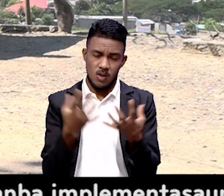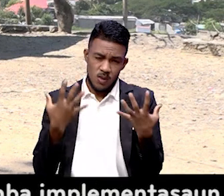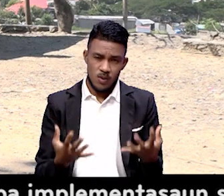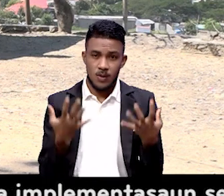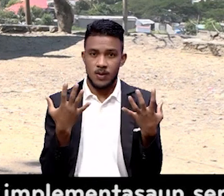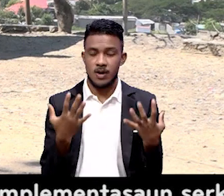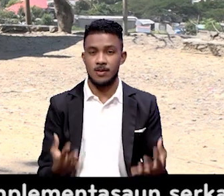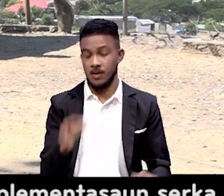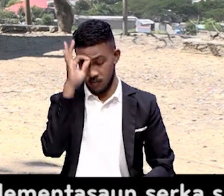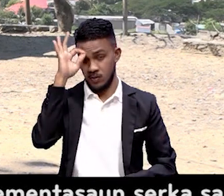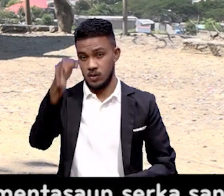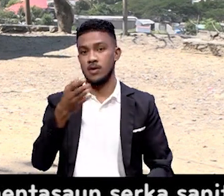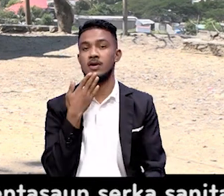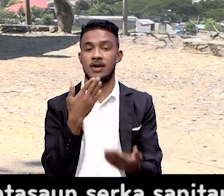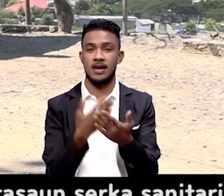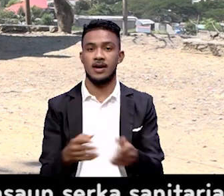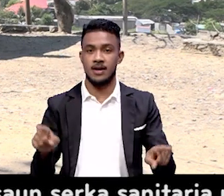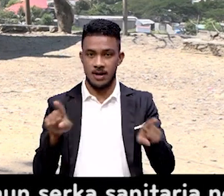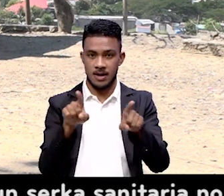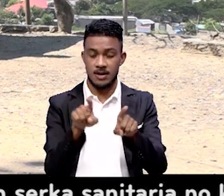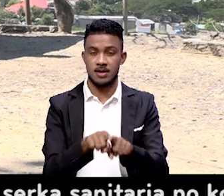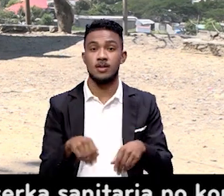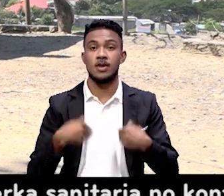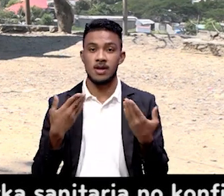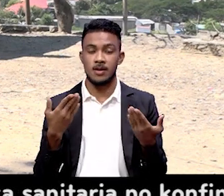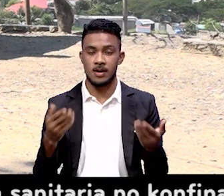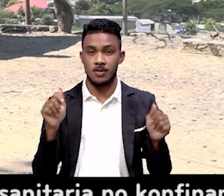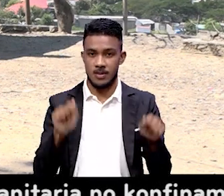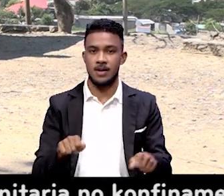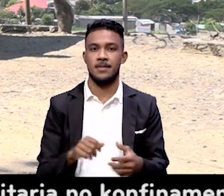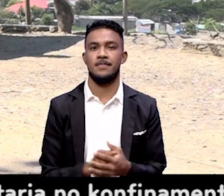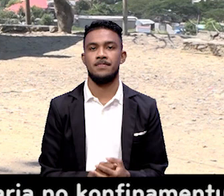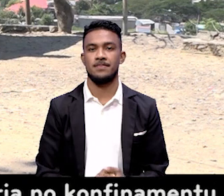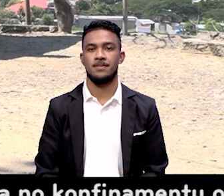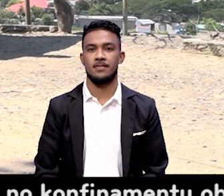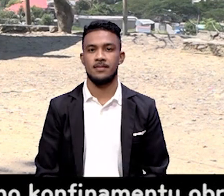nebe mak dia kliu, sai hanesang buat nebe mak impossível.